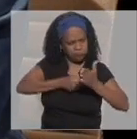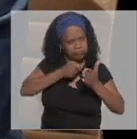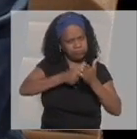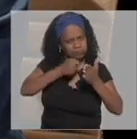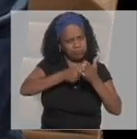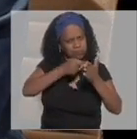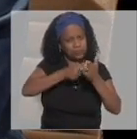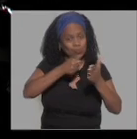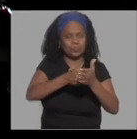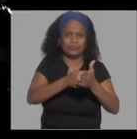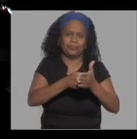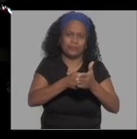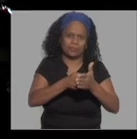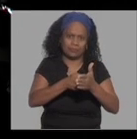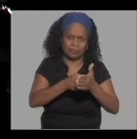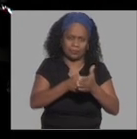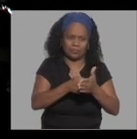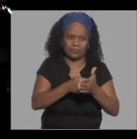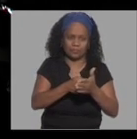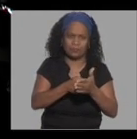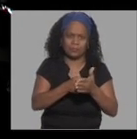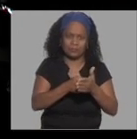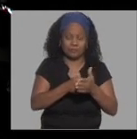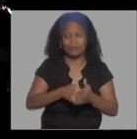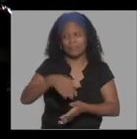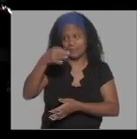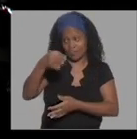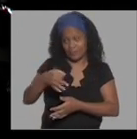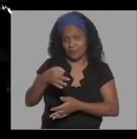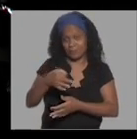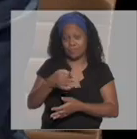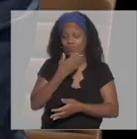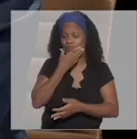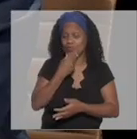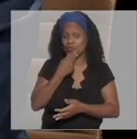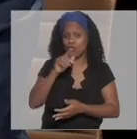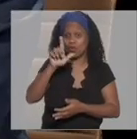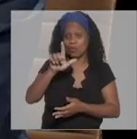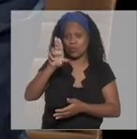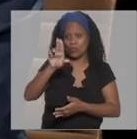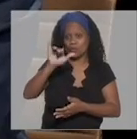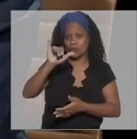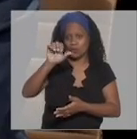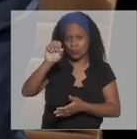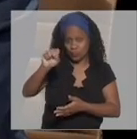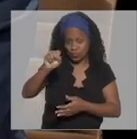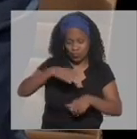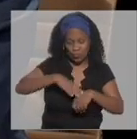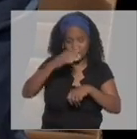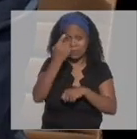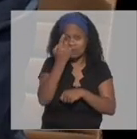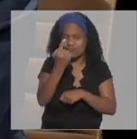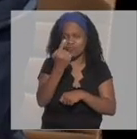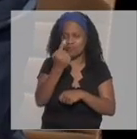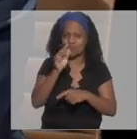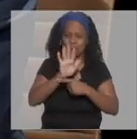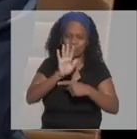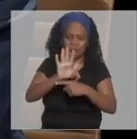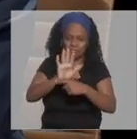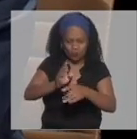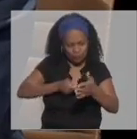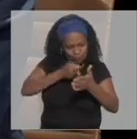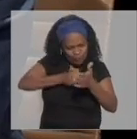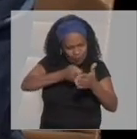luta de muita muita luta e luiz gama foi apenas mais um desses bravos guerreiros